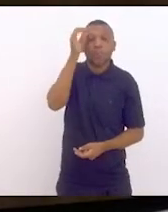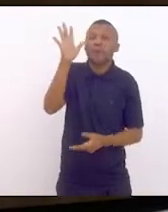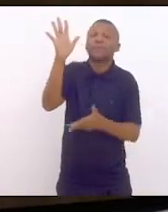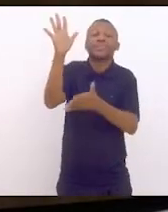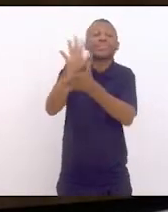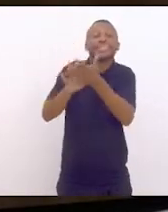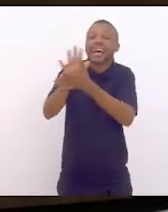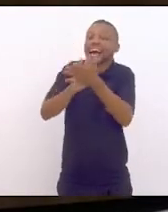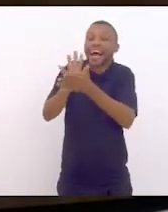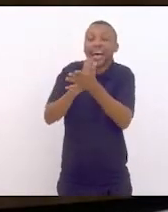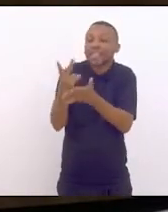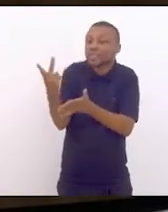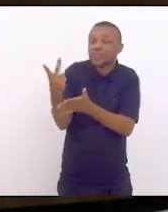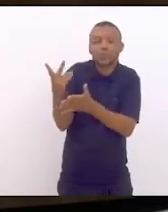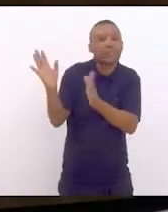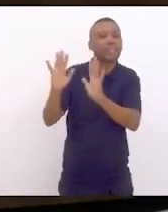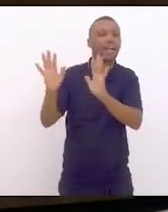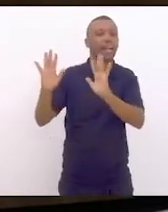nenhuma das duas.